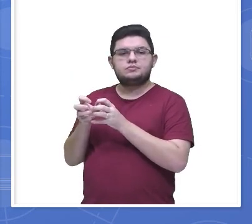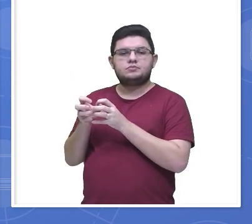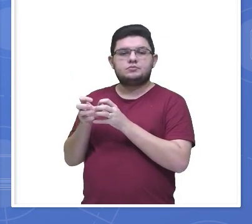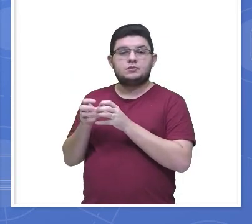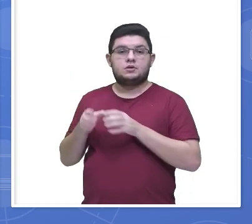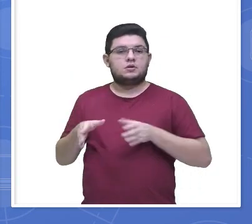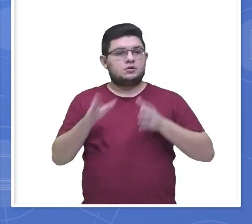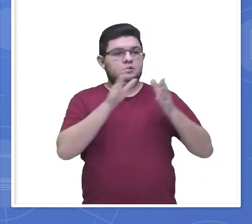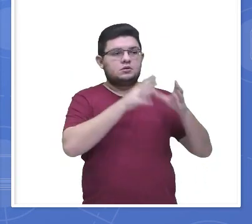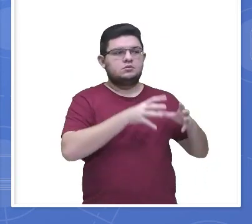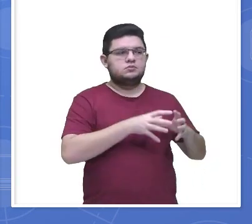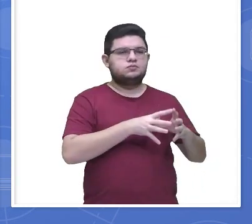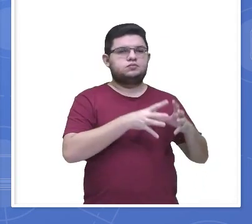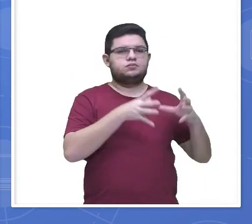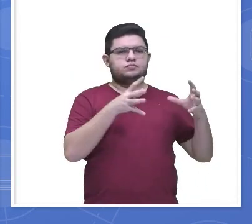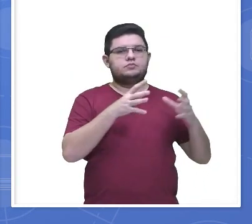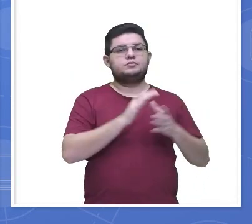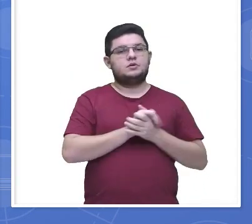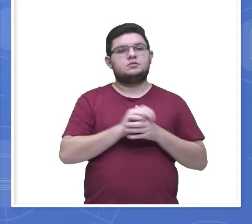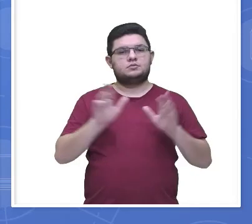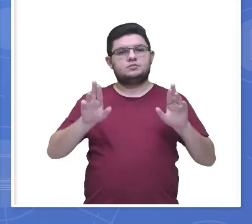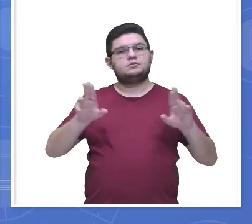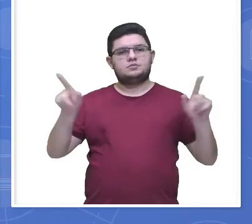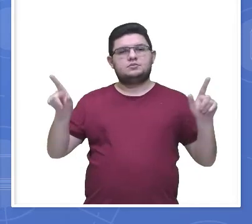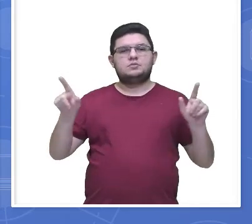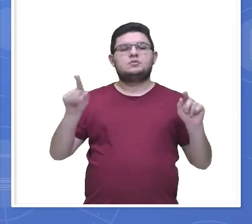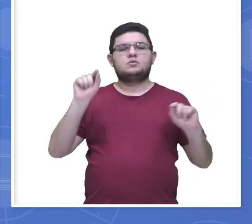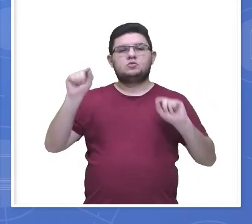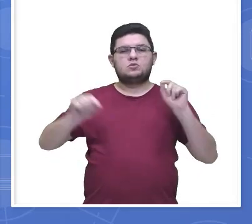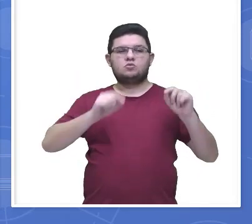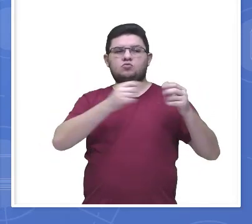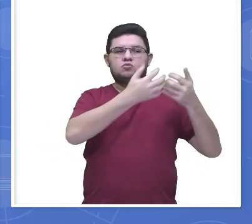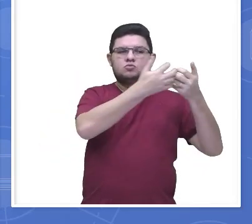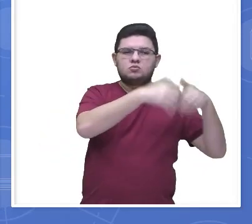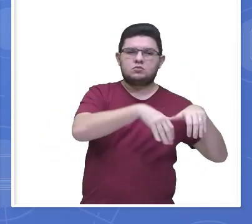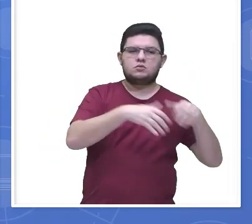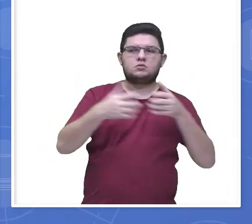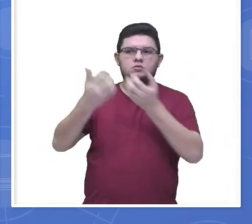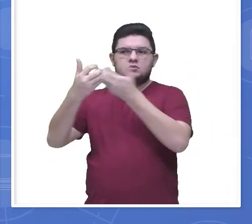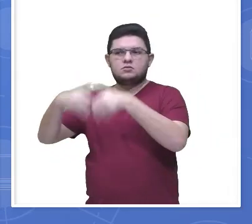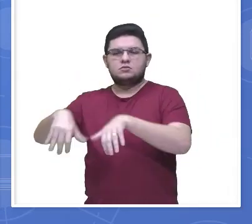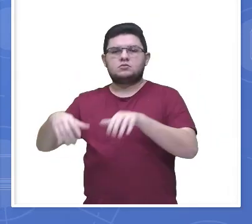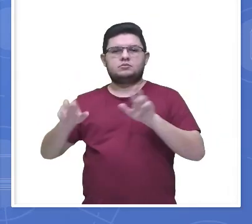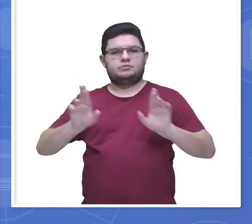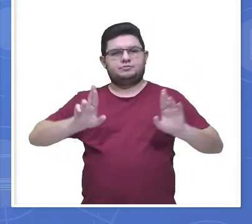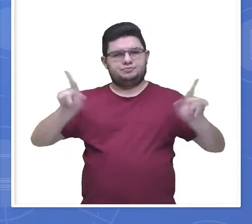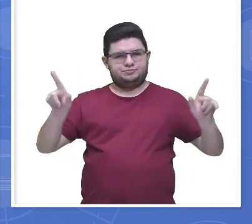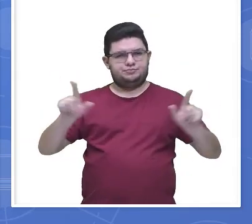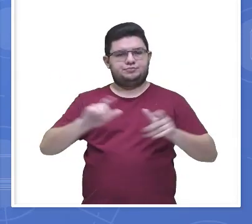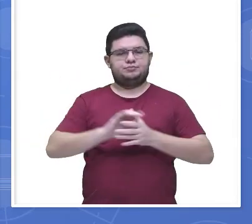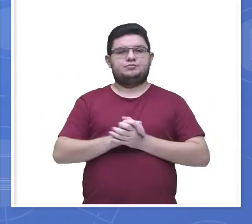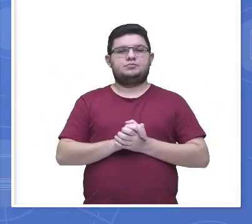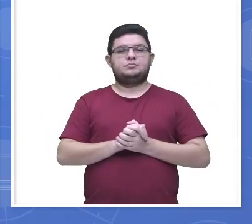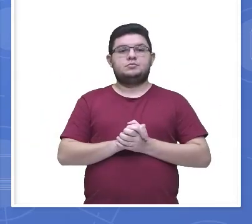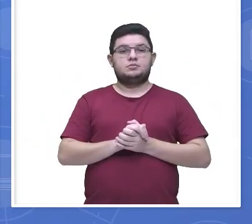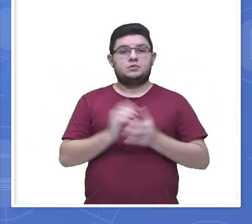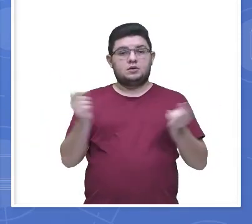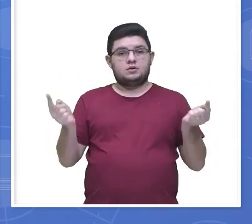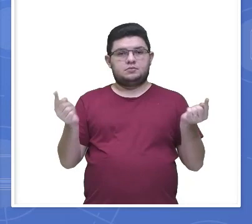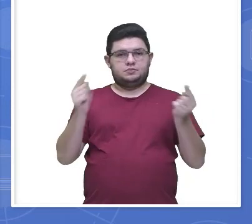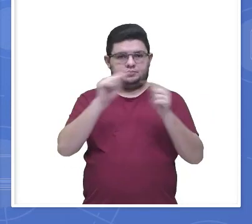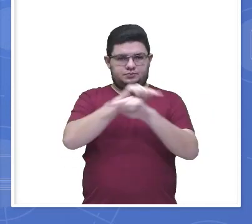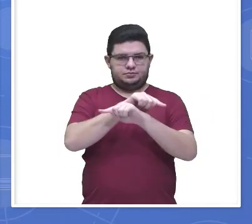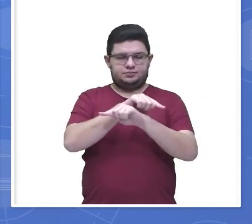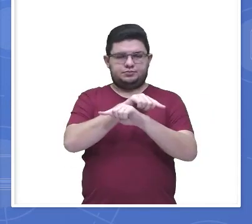gente vai ter aí esses dois funcionando ali, um tem uma ação e o outro contrai, né? Ele inibe a ação